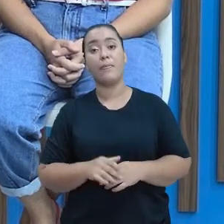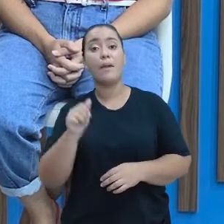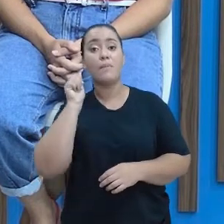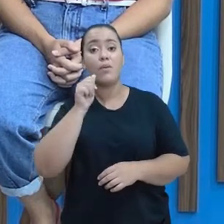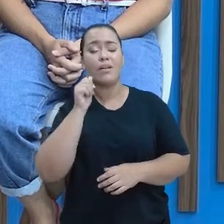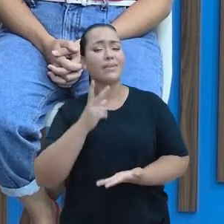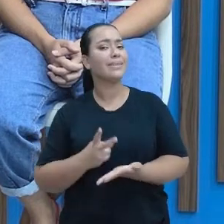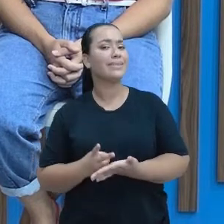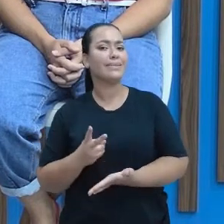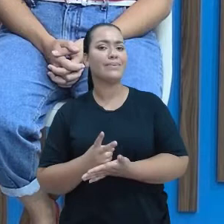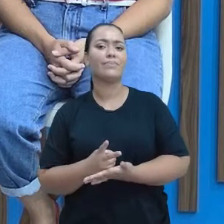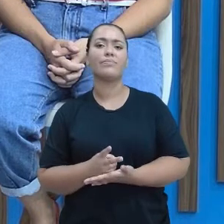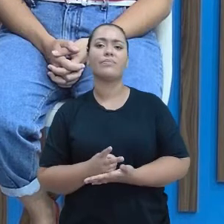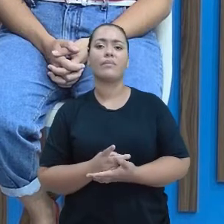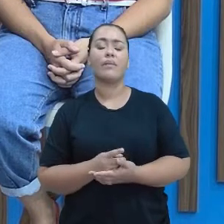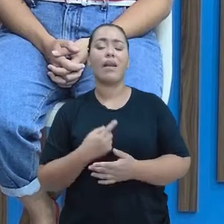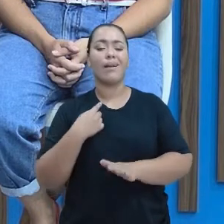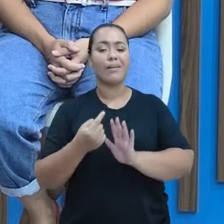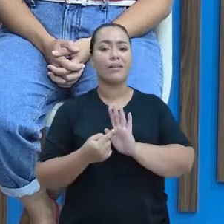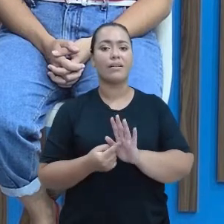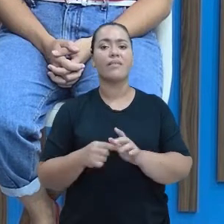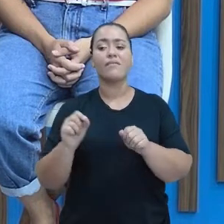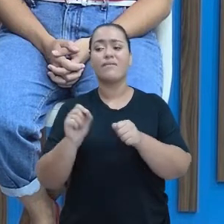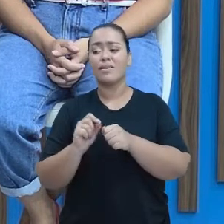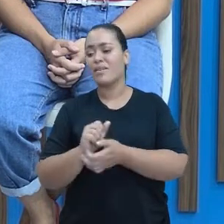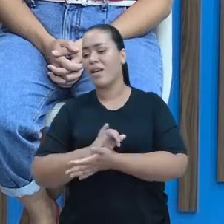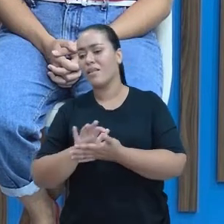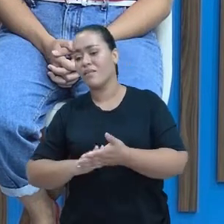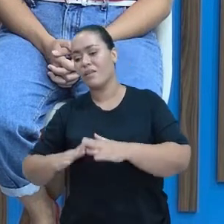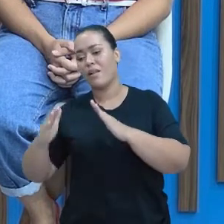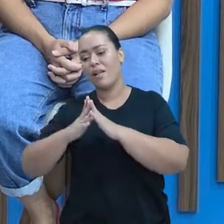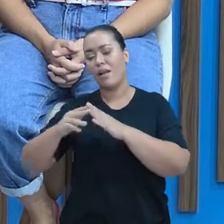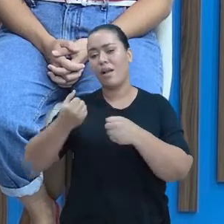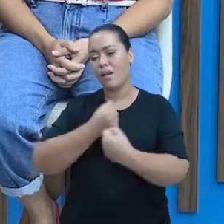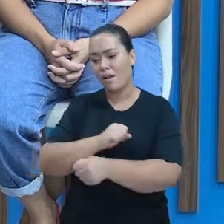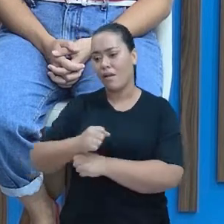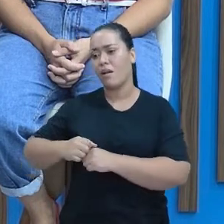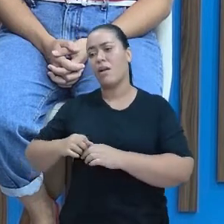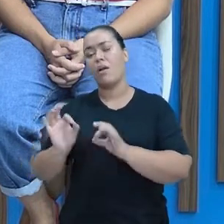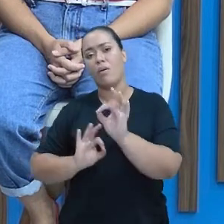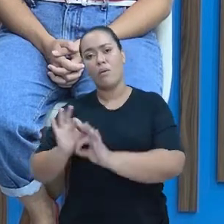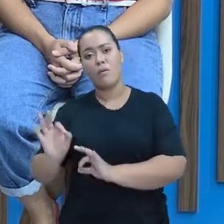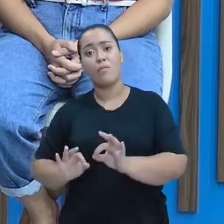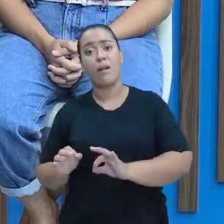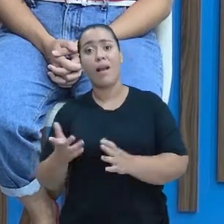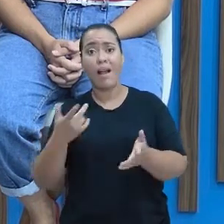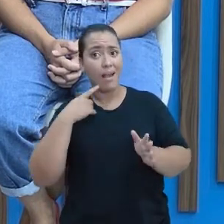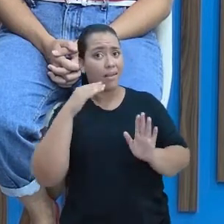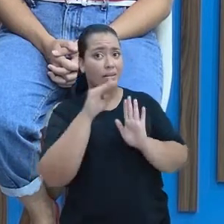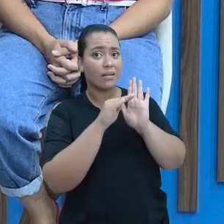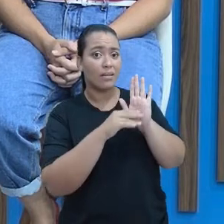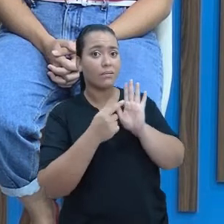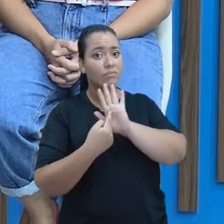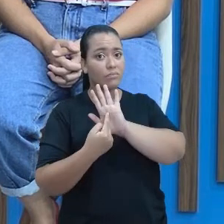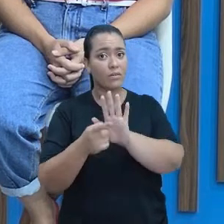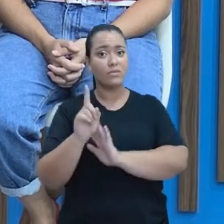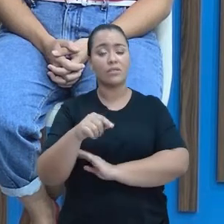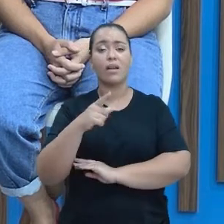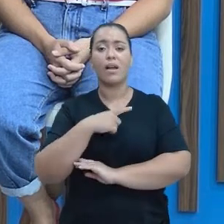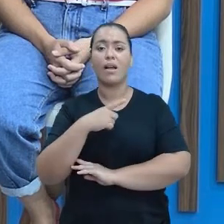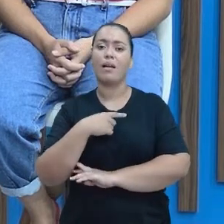é sempre muito exposta às atividades domésticas, os dados mostram, são